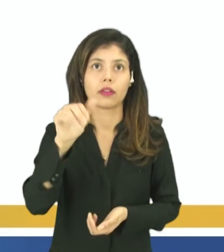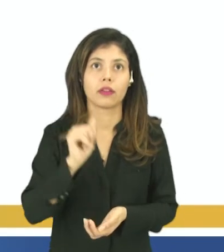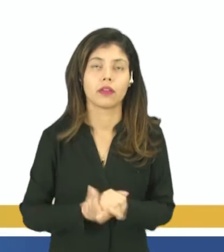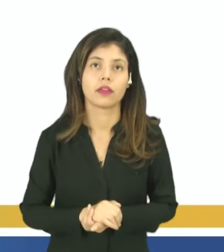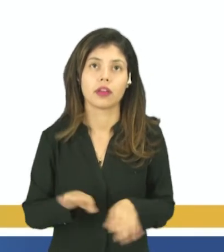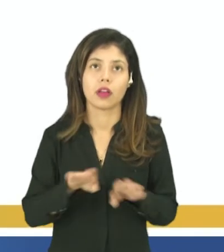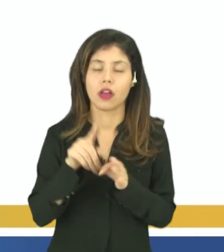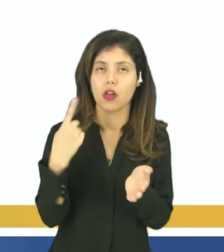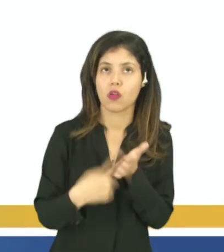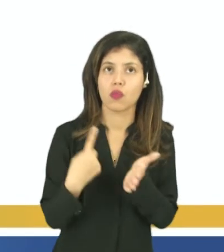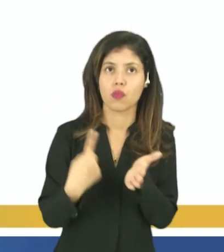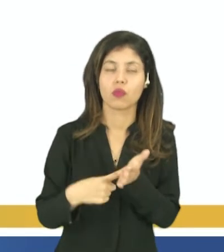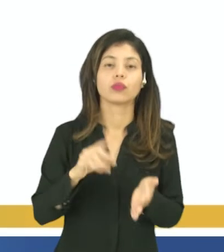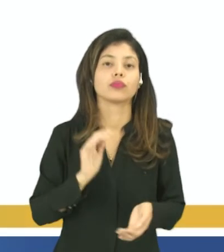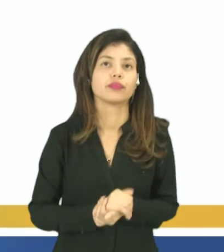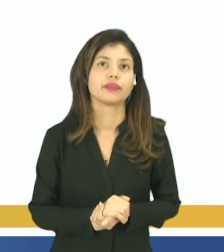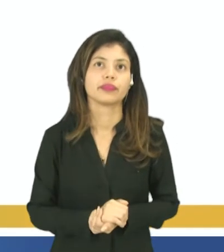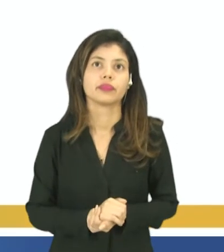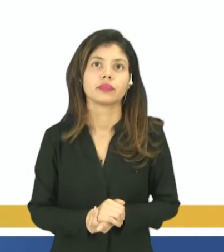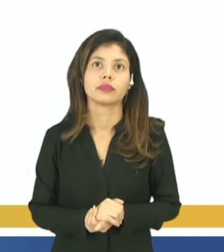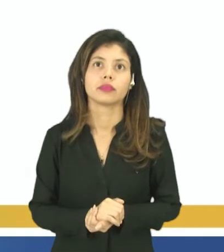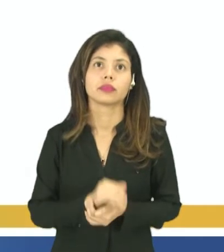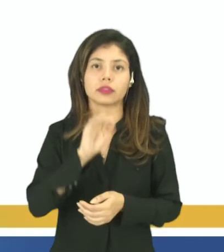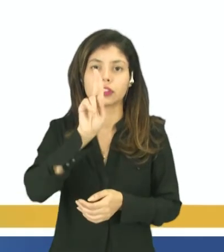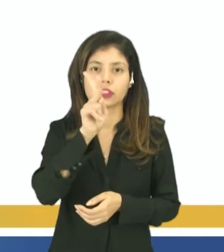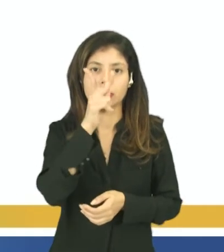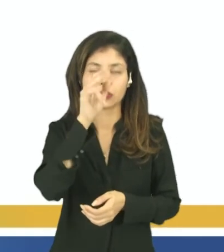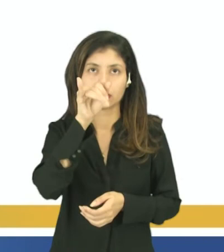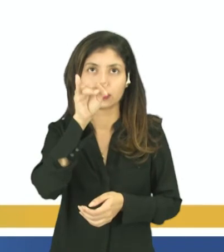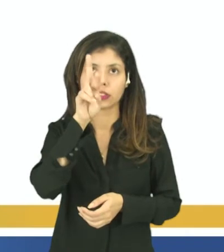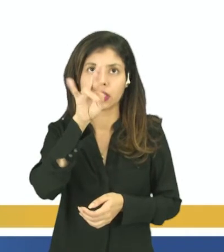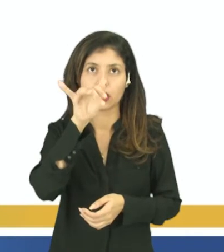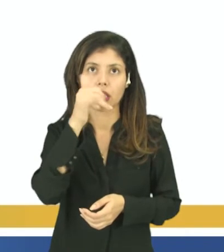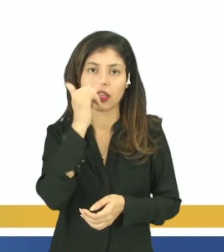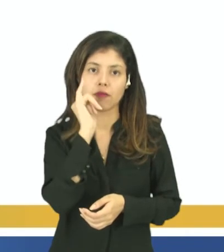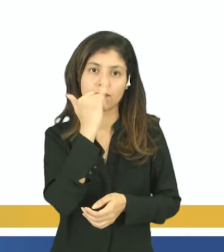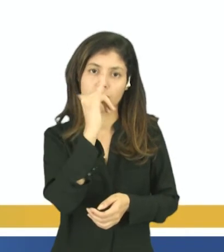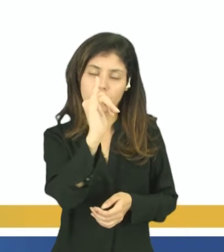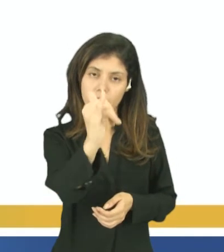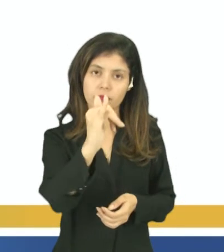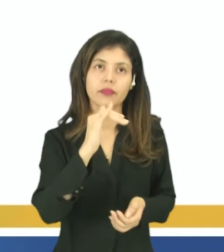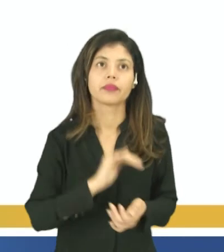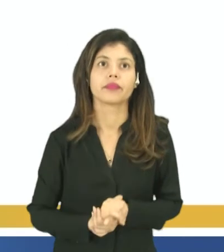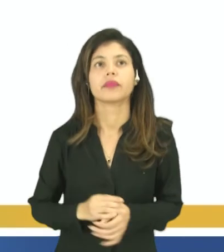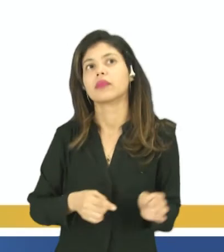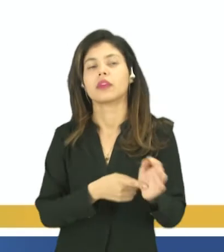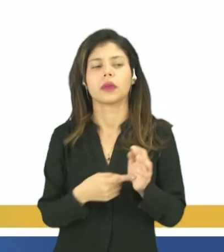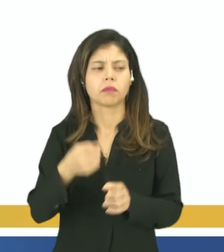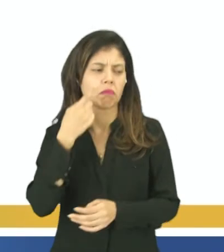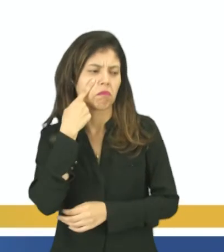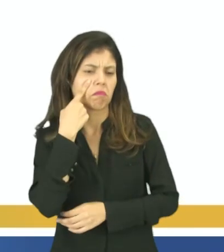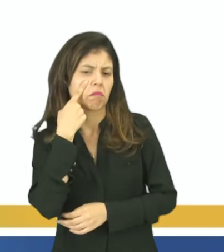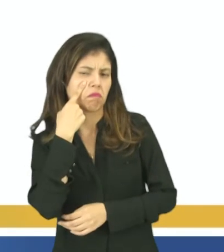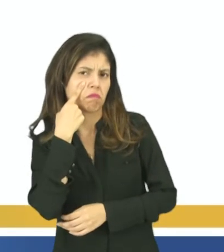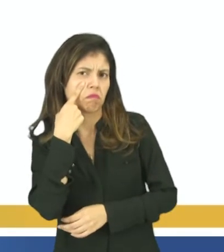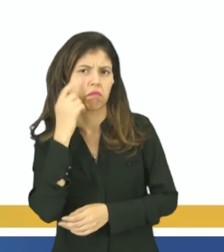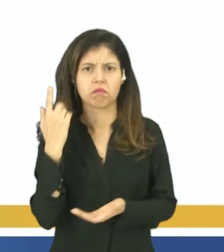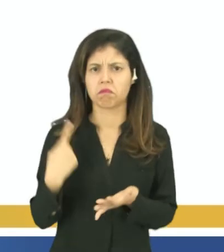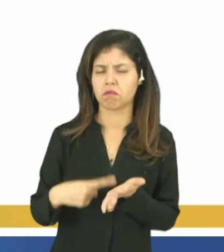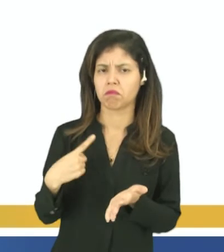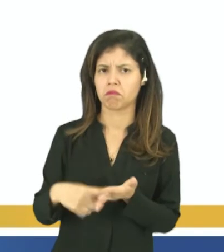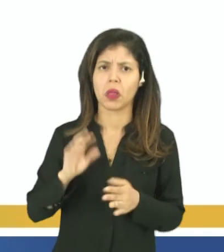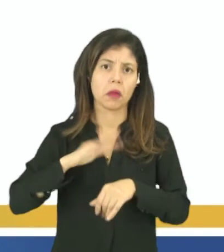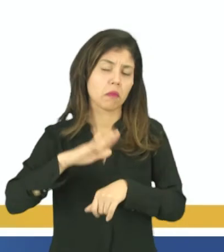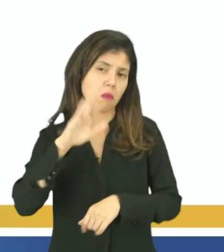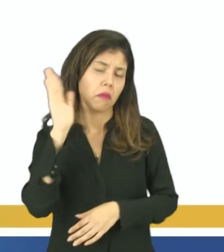Brasil, principalmente ligado à hidrelétrica de Itaipu, fez com que a população ficasse desconfiada com condições que eram